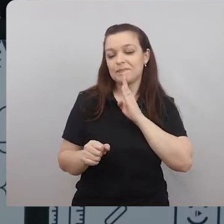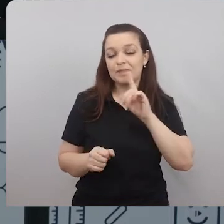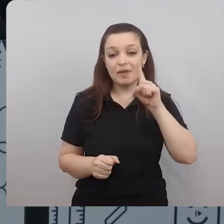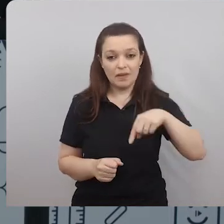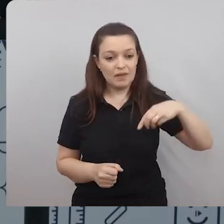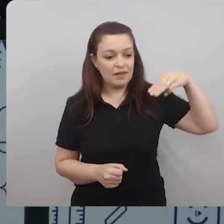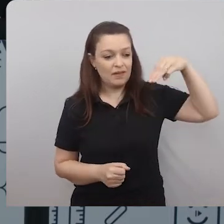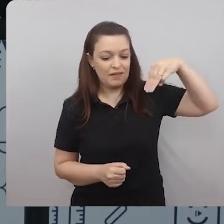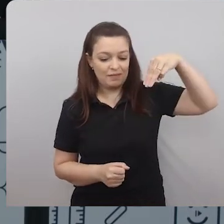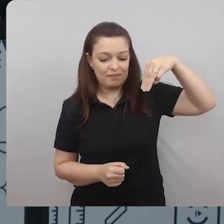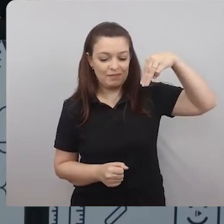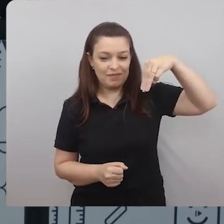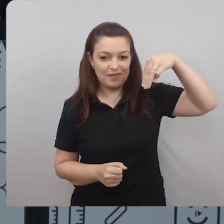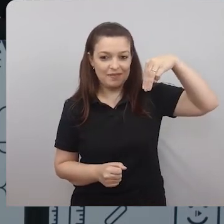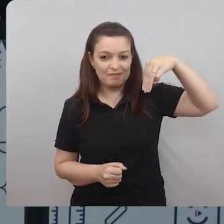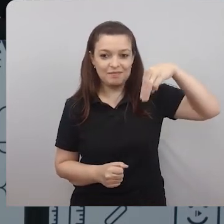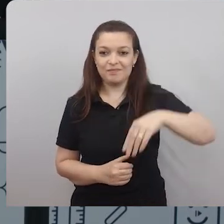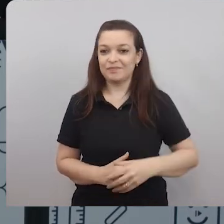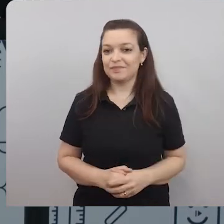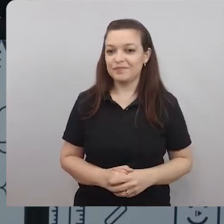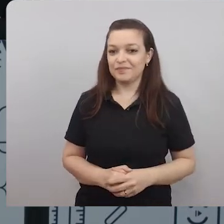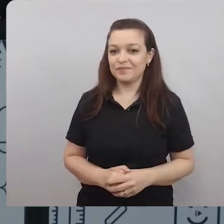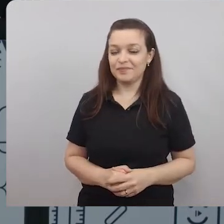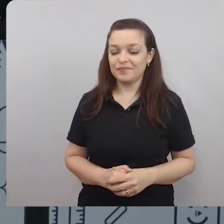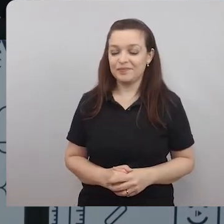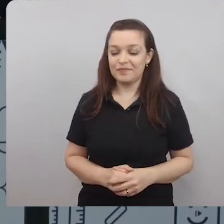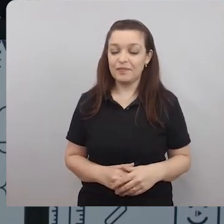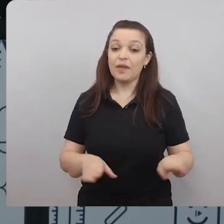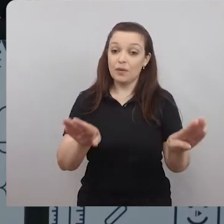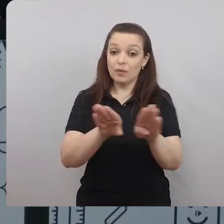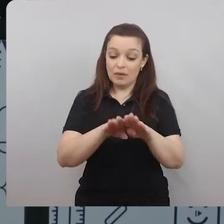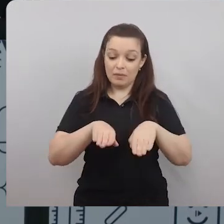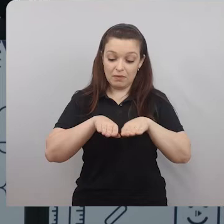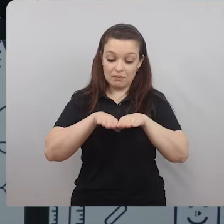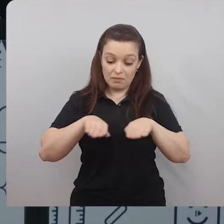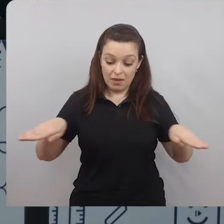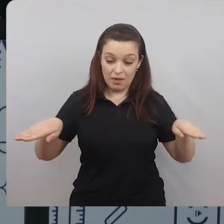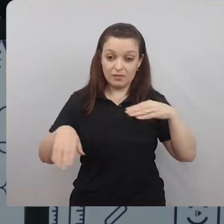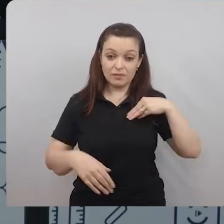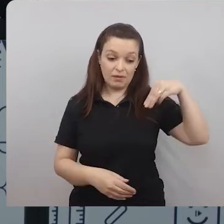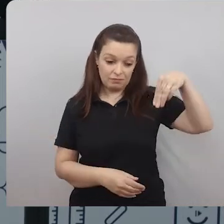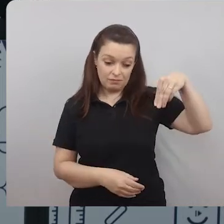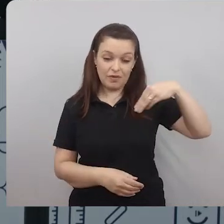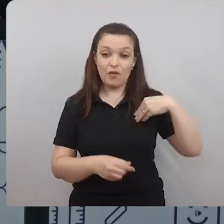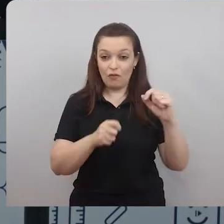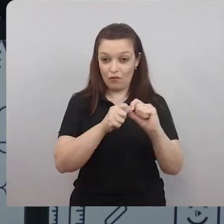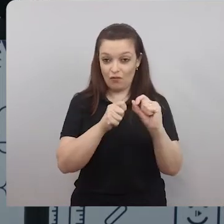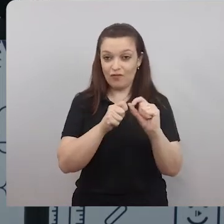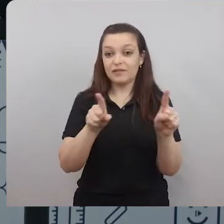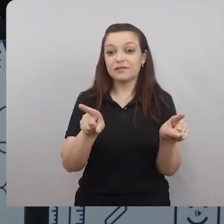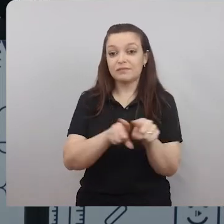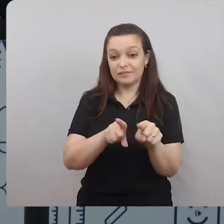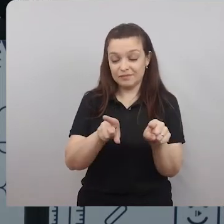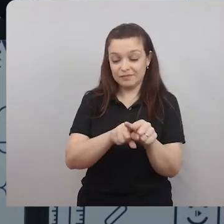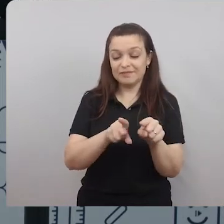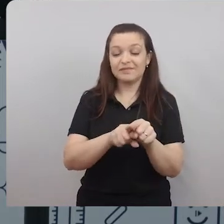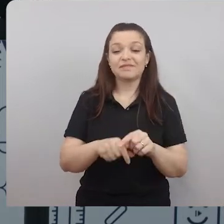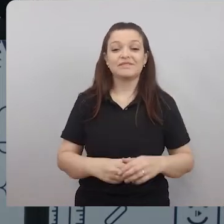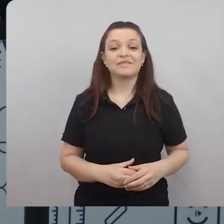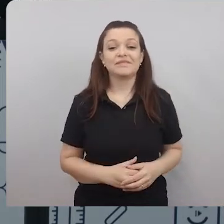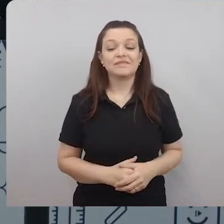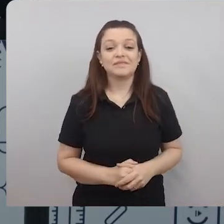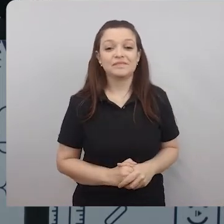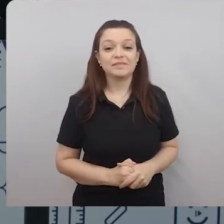letra M. Olhem lá. M. Eu vou colocar aqui também a minha letra M